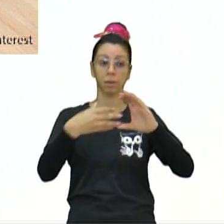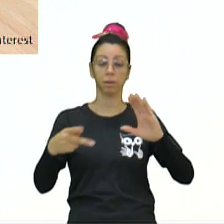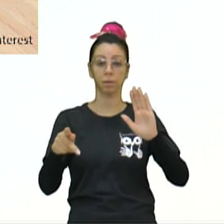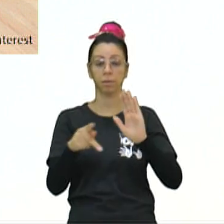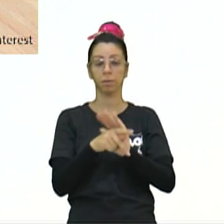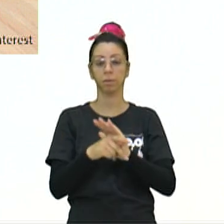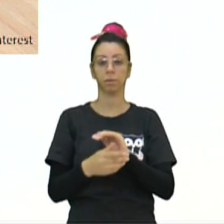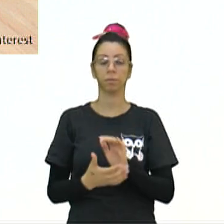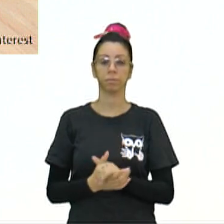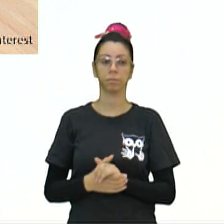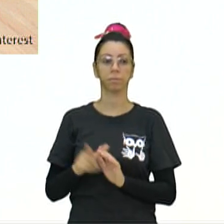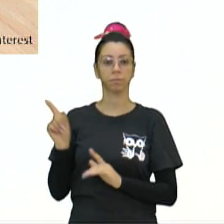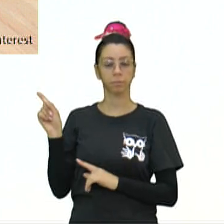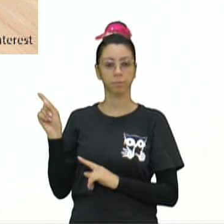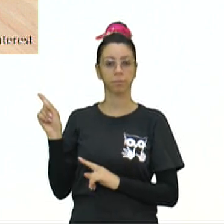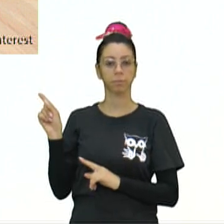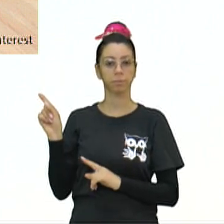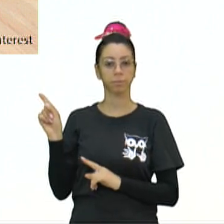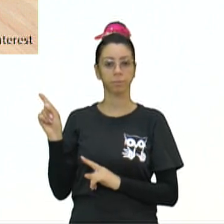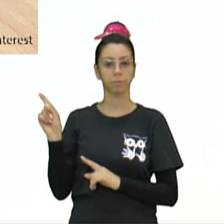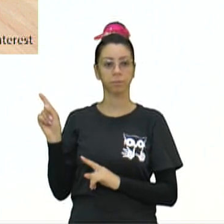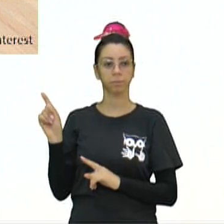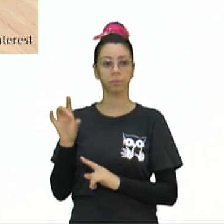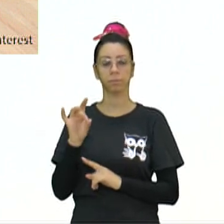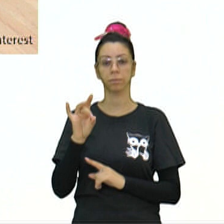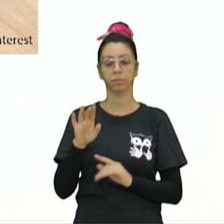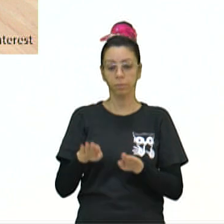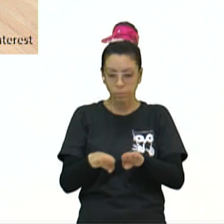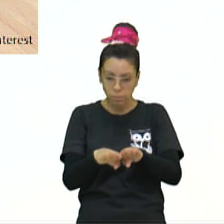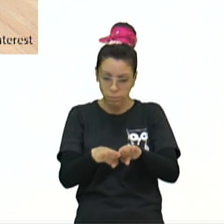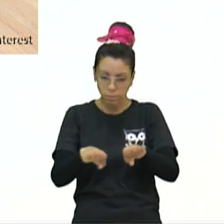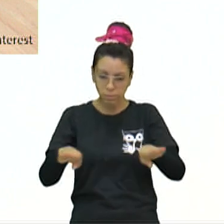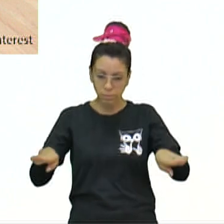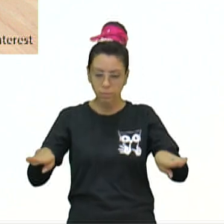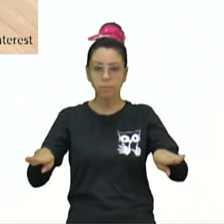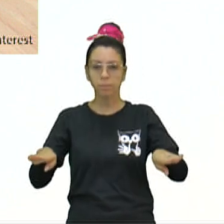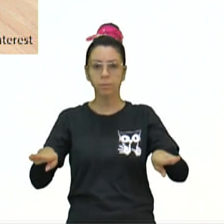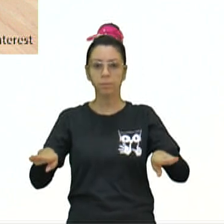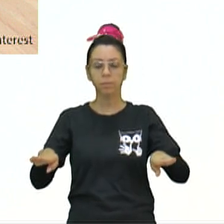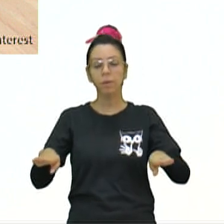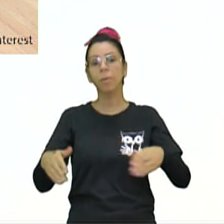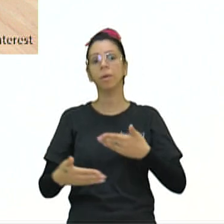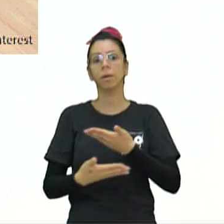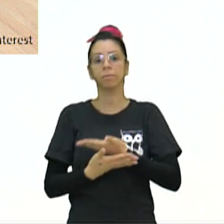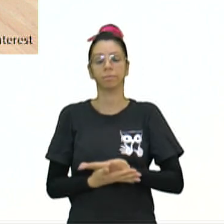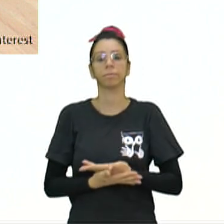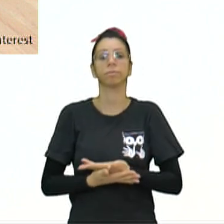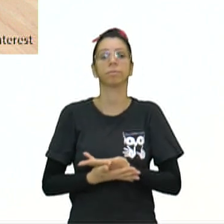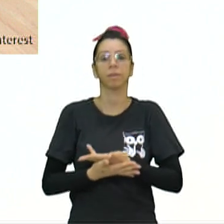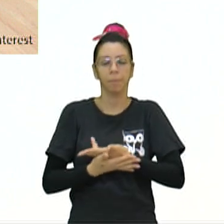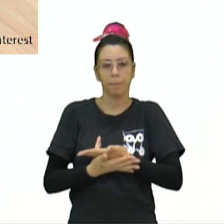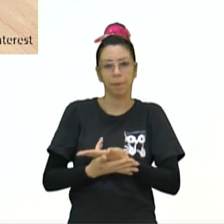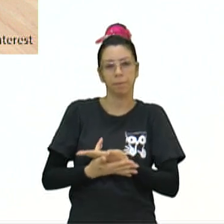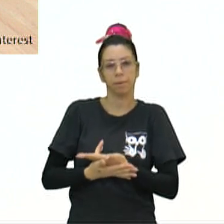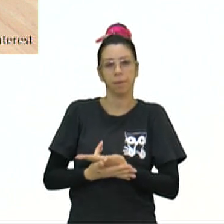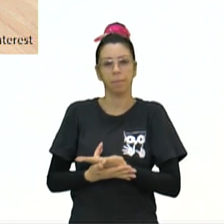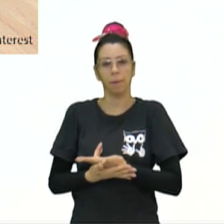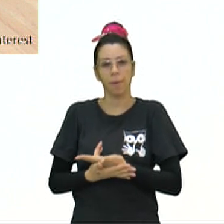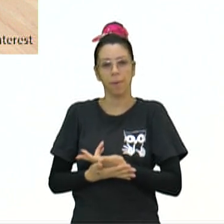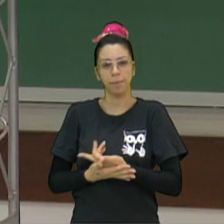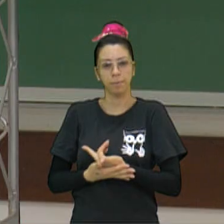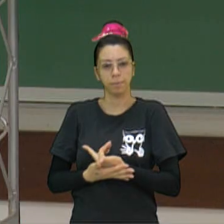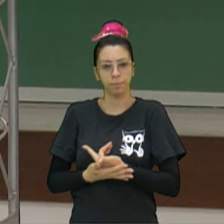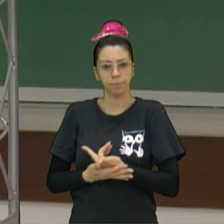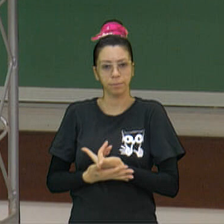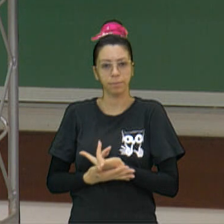Então, nessa animação aqui, podemos ver que o atleta está realizando apenas em cima de um colchonete, né, exercícios que remetem a exercícios que nós já vimos em outros